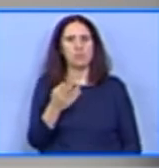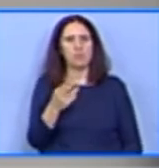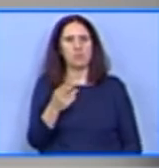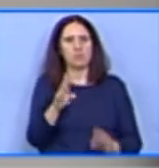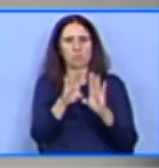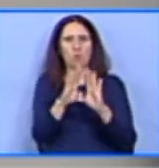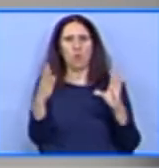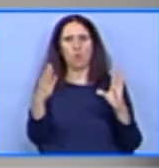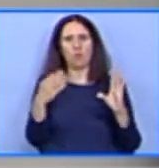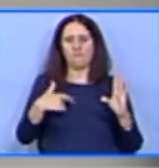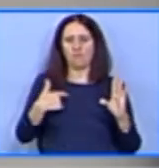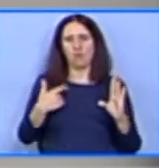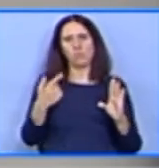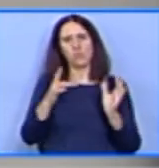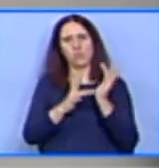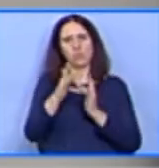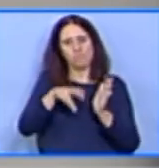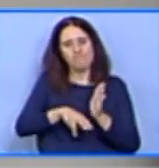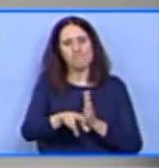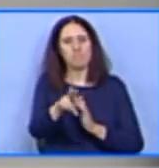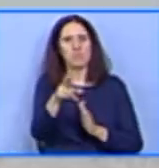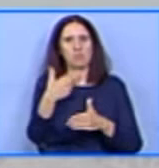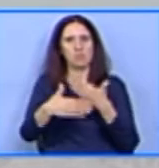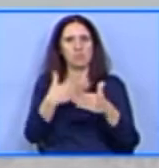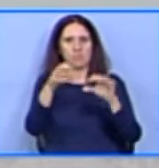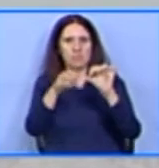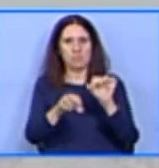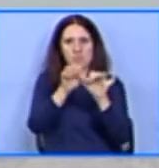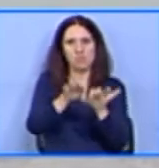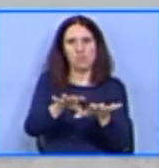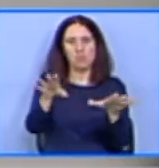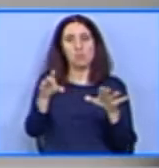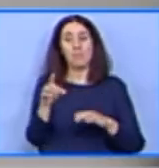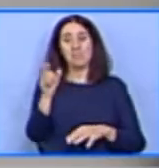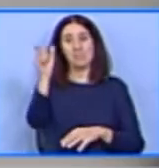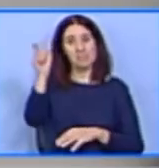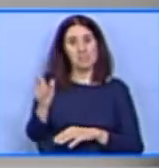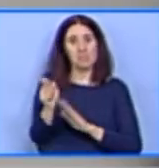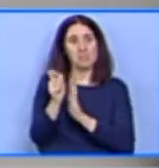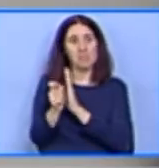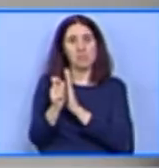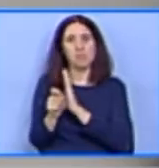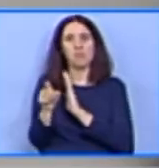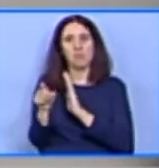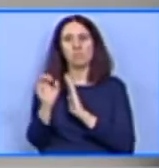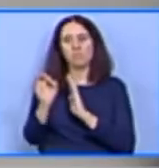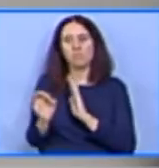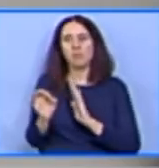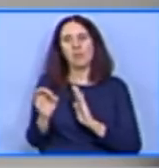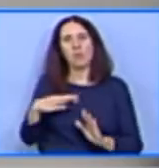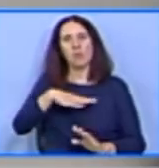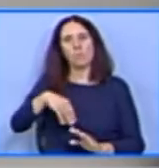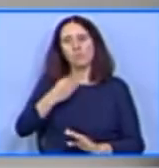para Jesus ir avançando e propondo a sua mensagem. Mas isto é dito através de um evangelista que é a expressão um bocadinho do